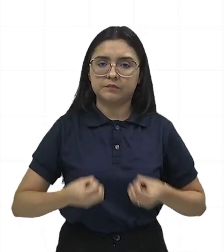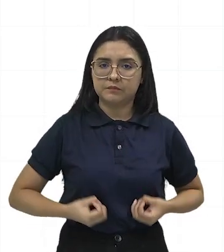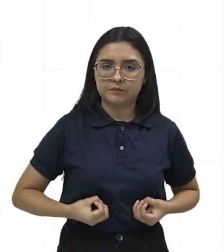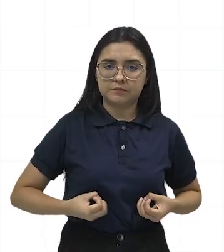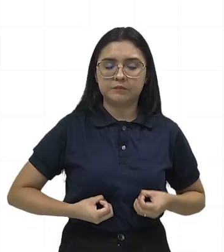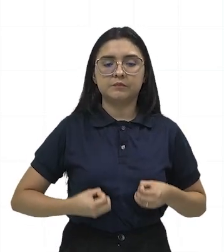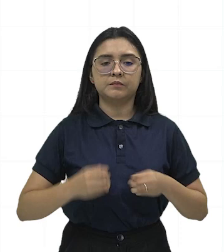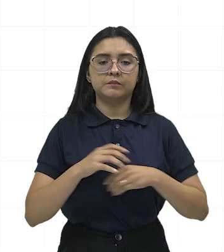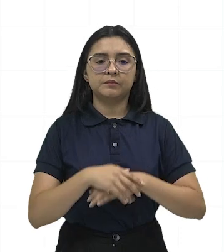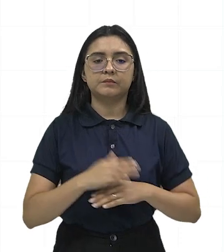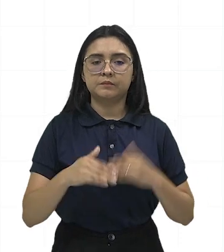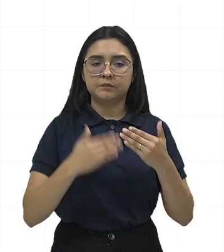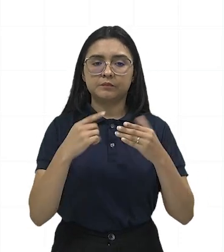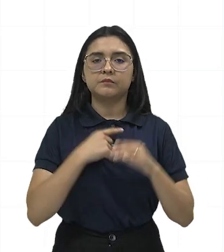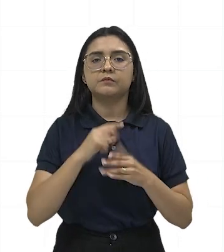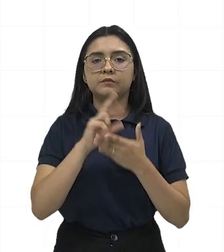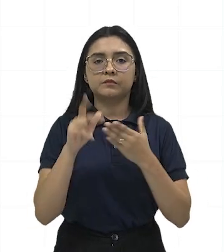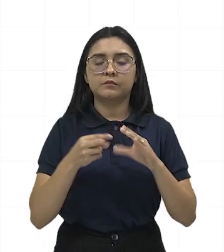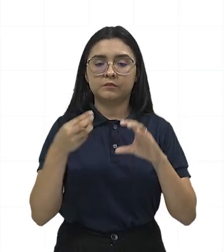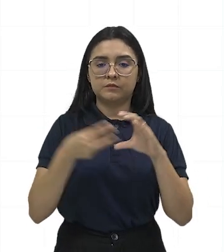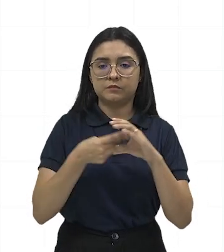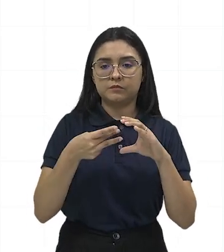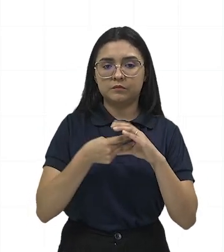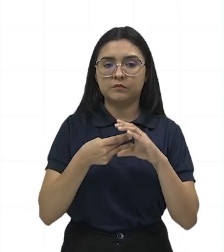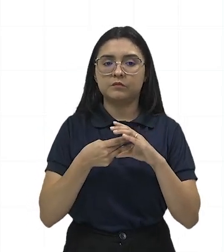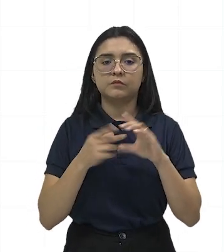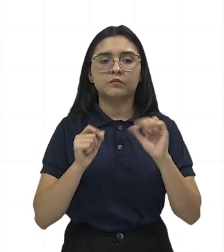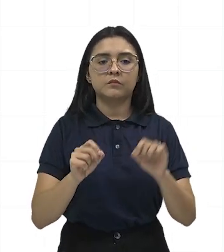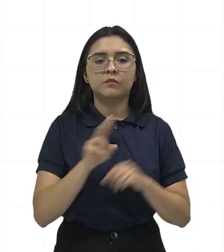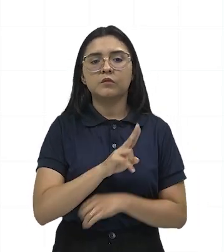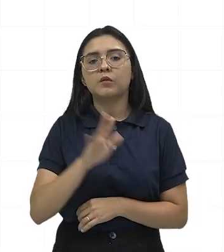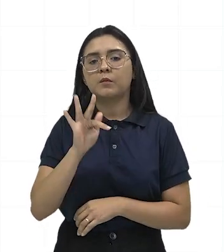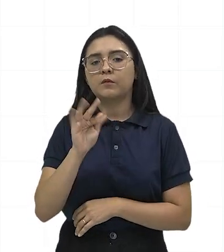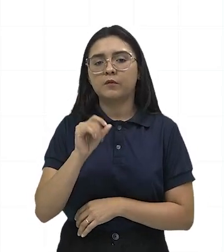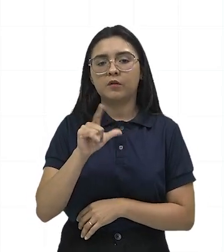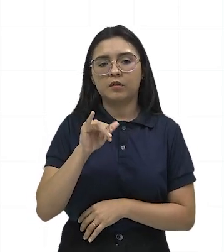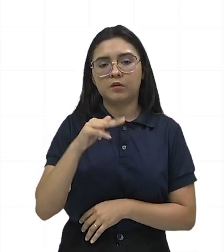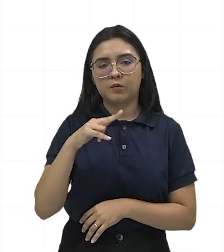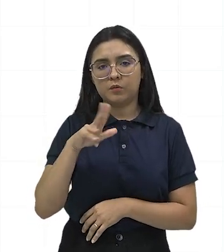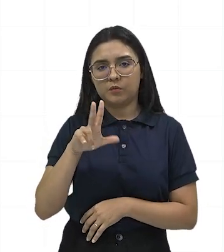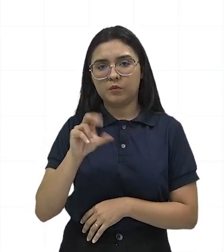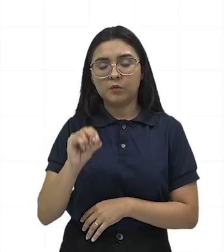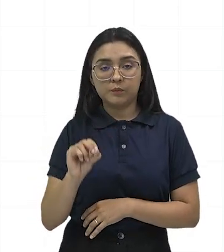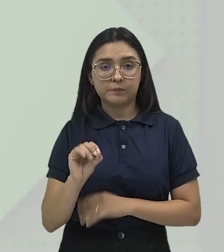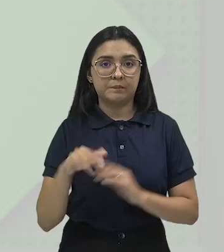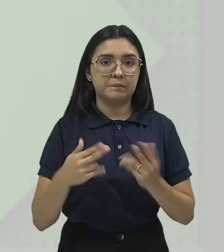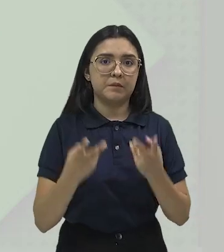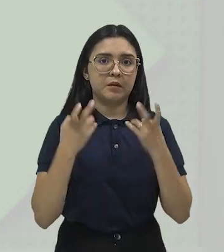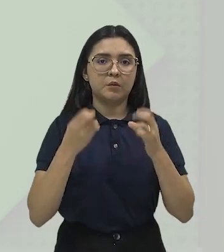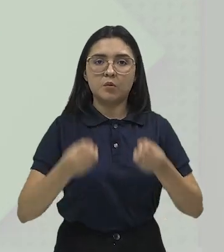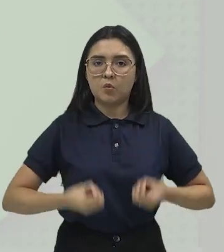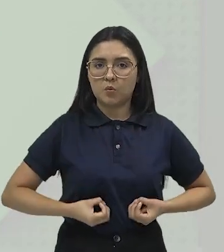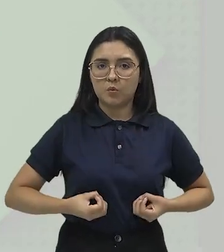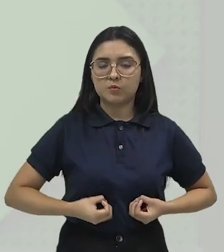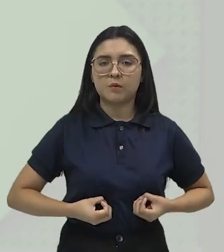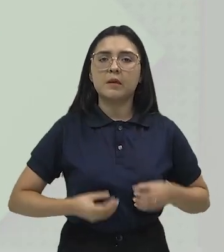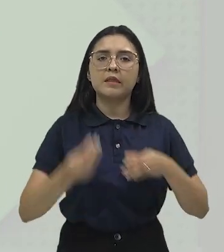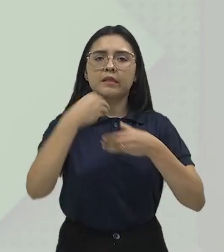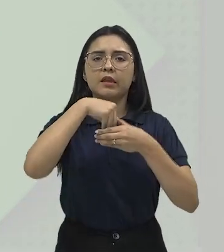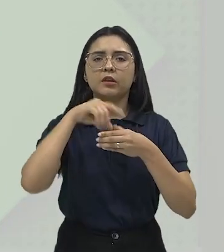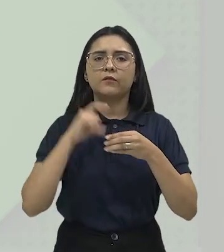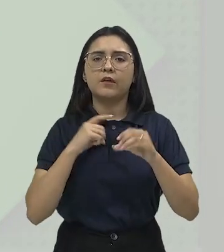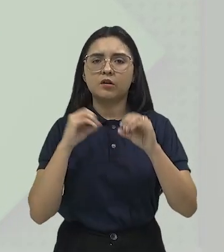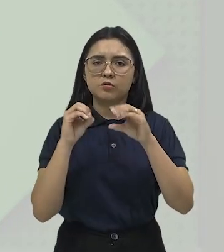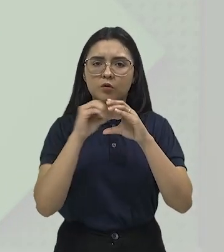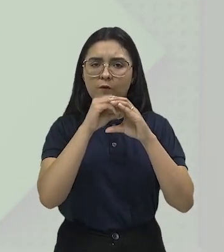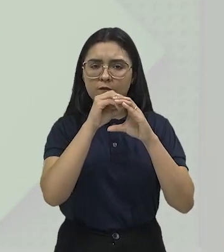um conjunto de células chamados de folículo. Então, a gente viu ali que os ovários, né, que vão amadurecer